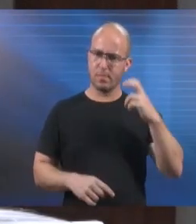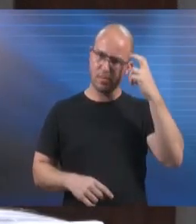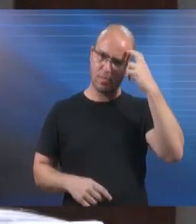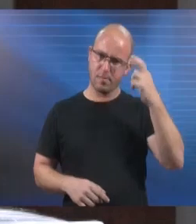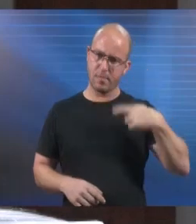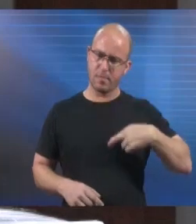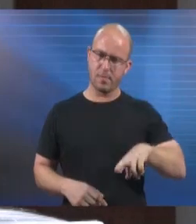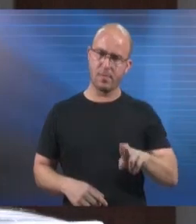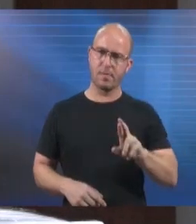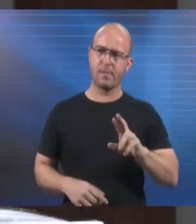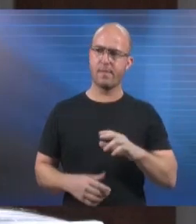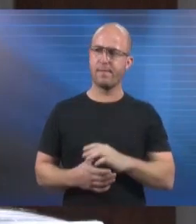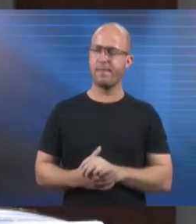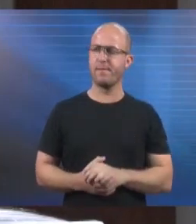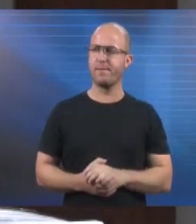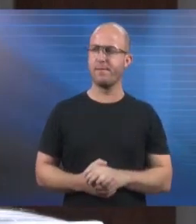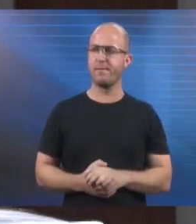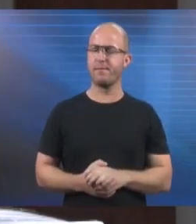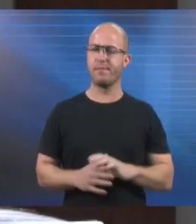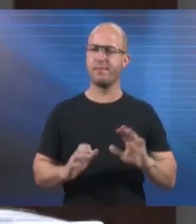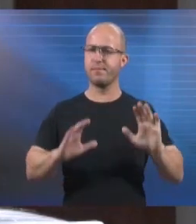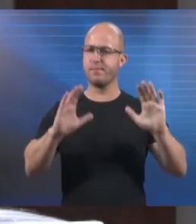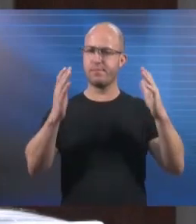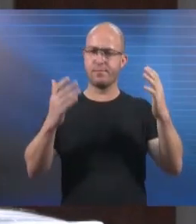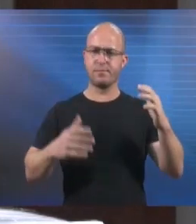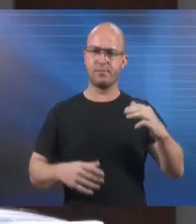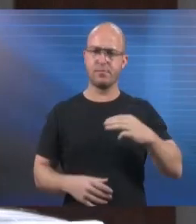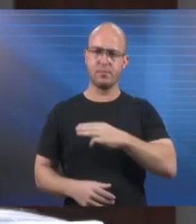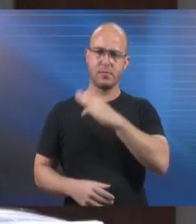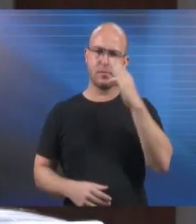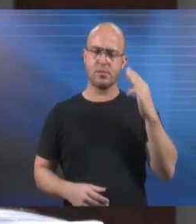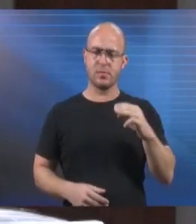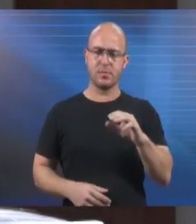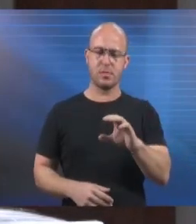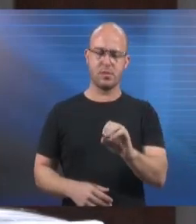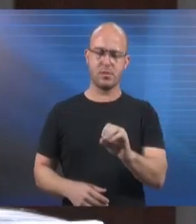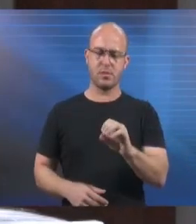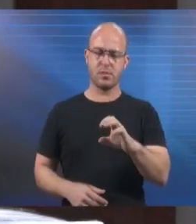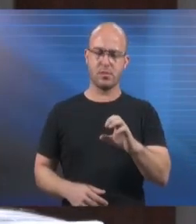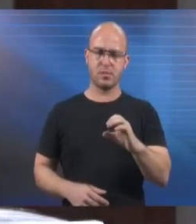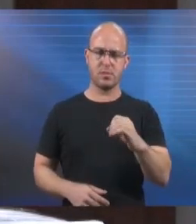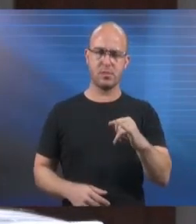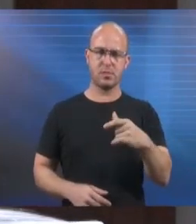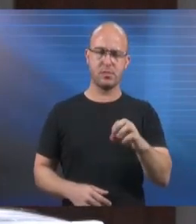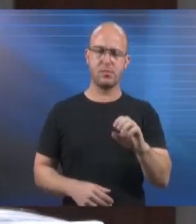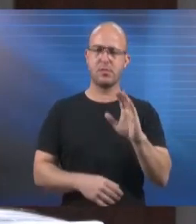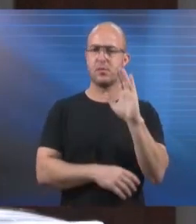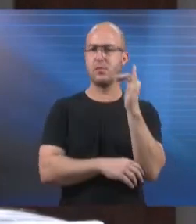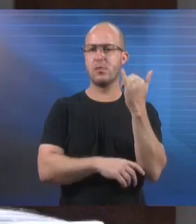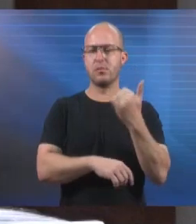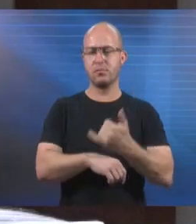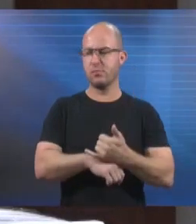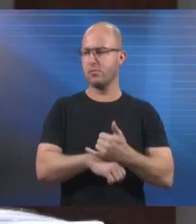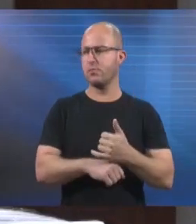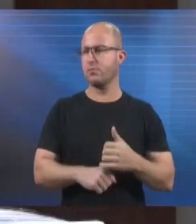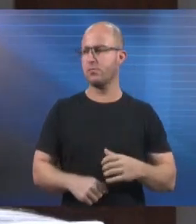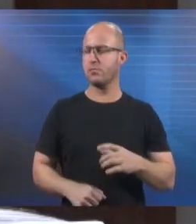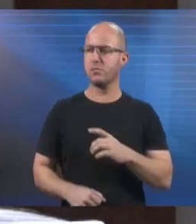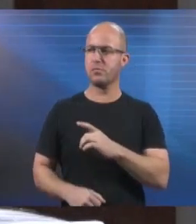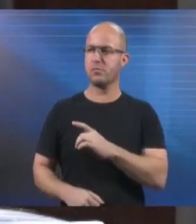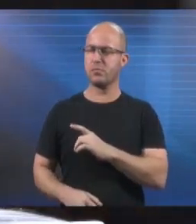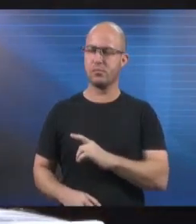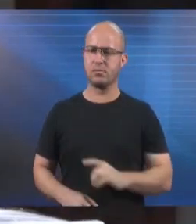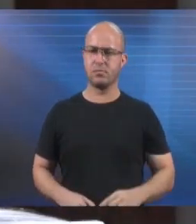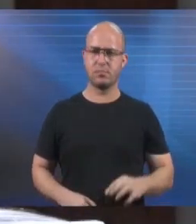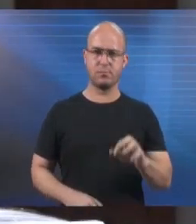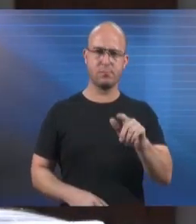religioso e material do Estado do Rio Grande do Norte a festividade de Nossa Senhora da Conceição padroeira de Pau dos Ferros Deputado George